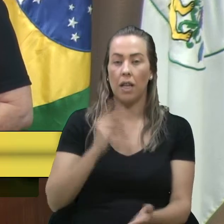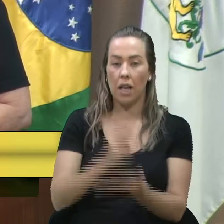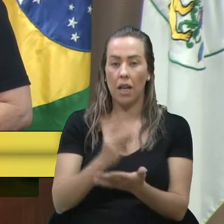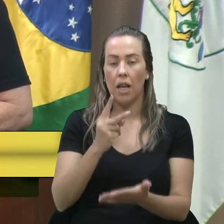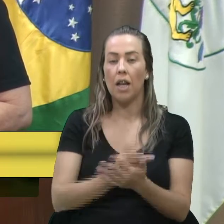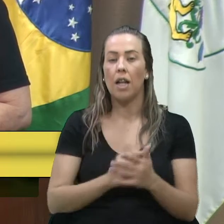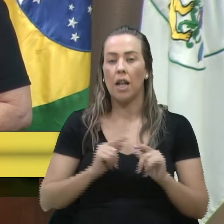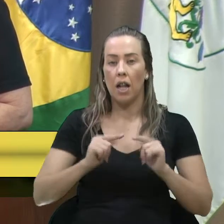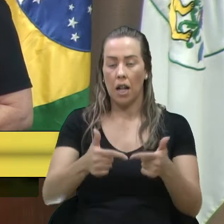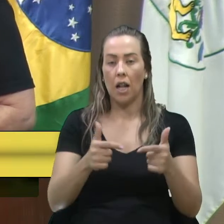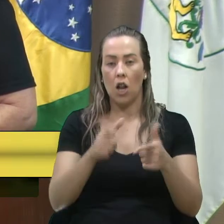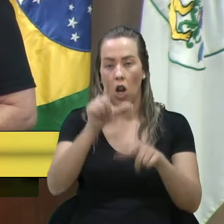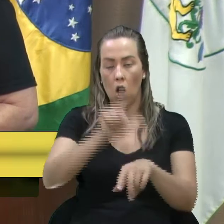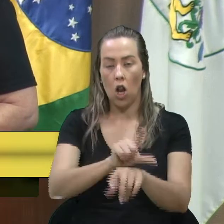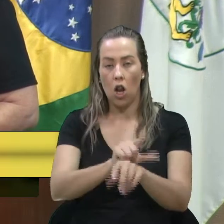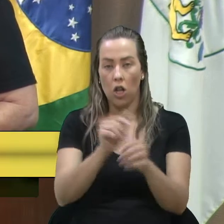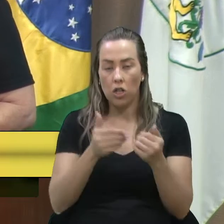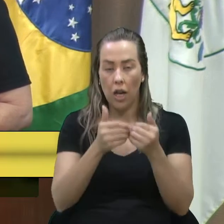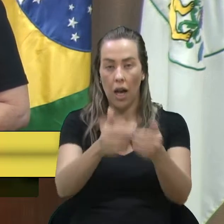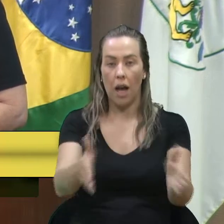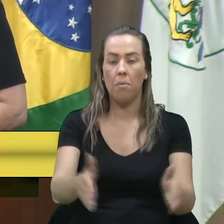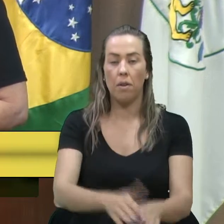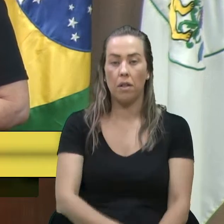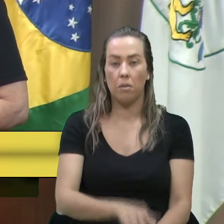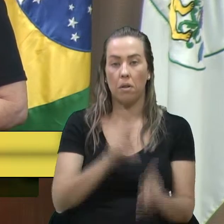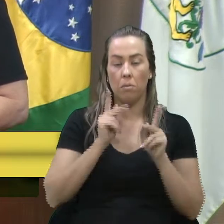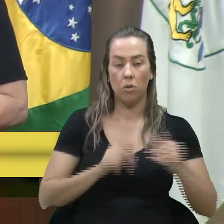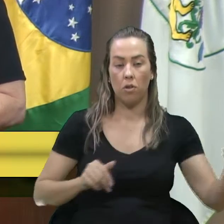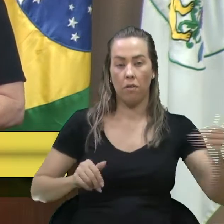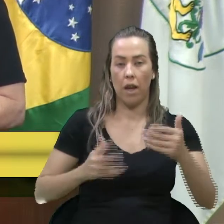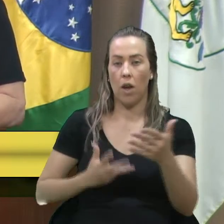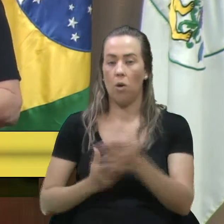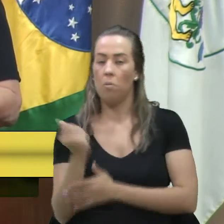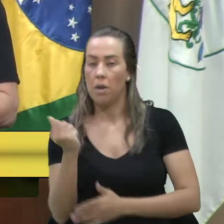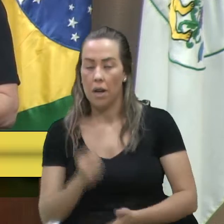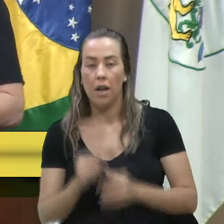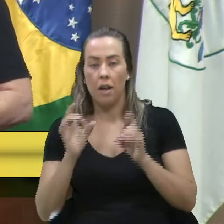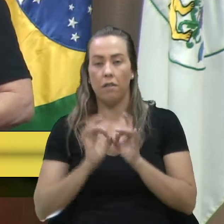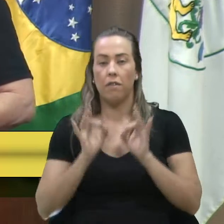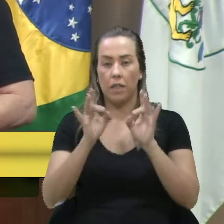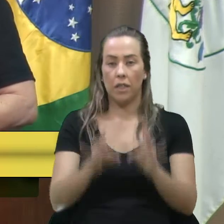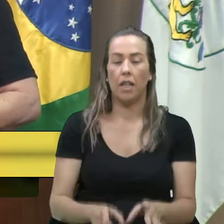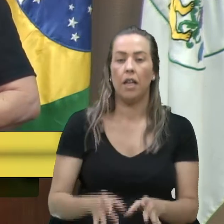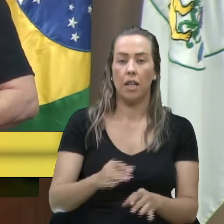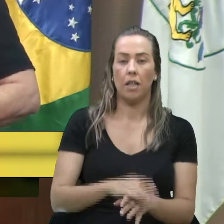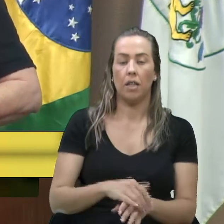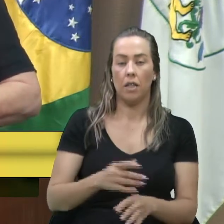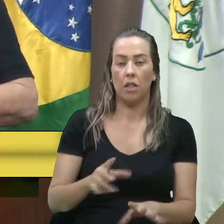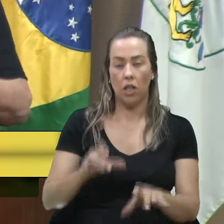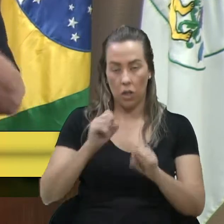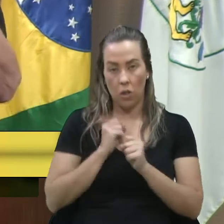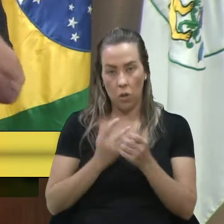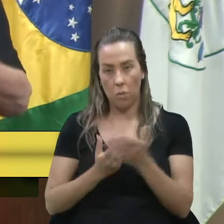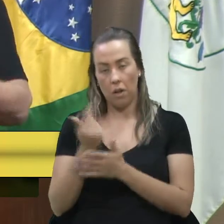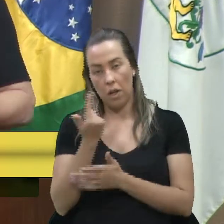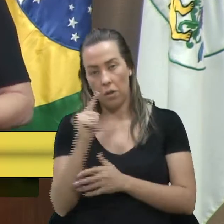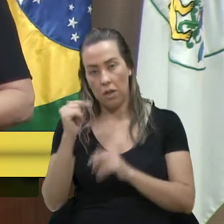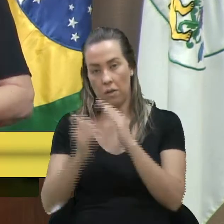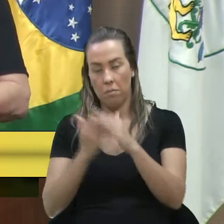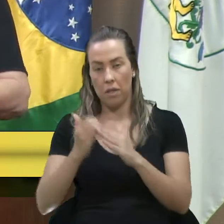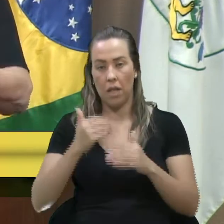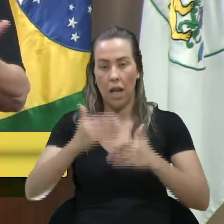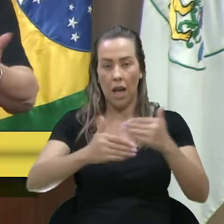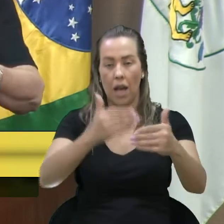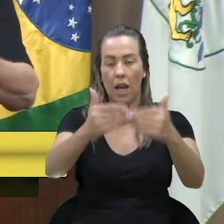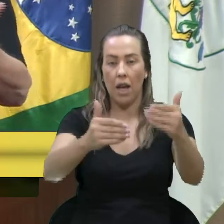o seu negócio aberto e que precisa que alguém vá lá comprar para ele poder vender, para ele poder adquirir da outra empresa e assim por diante. Eu